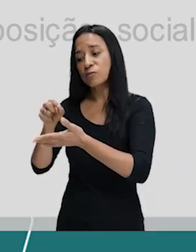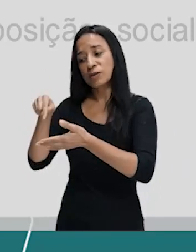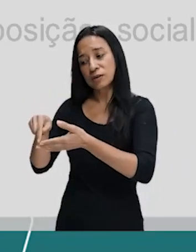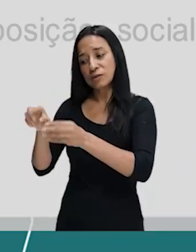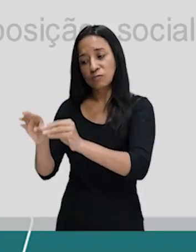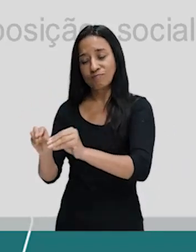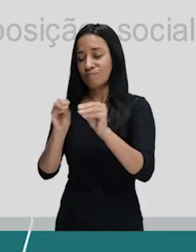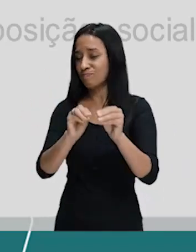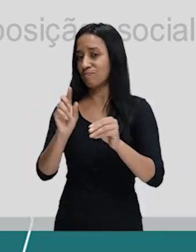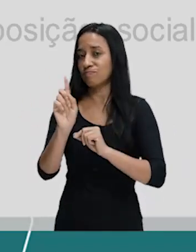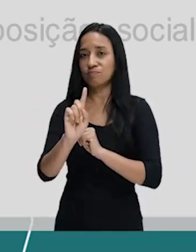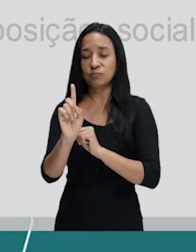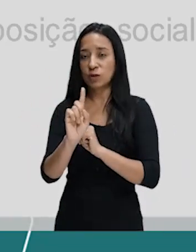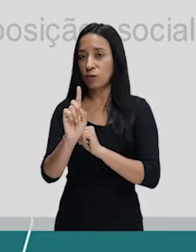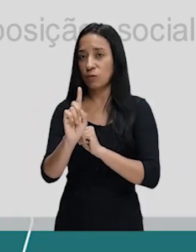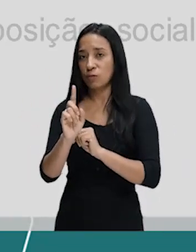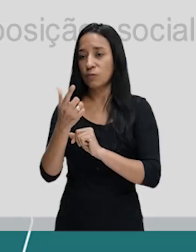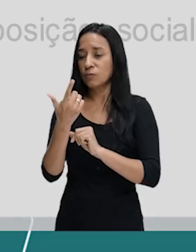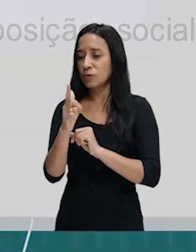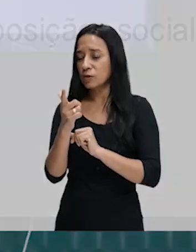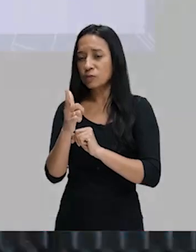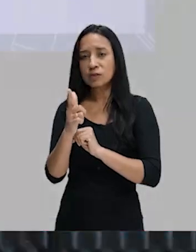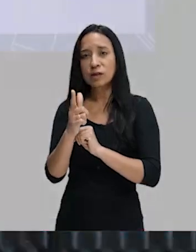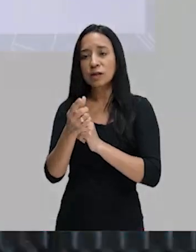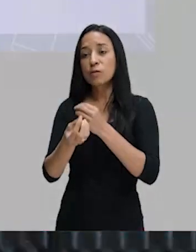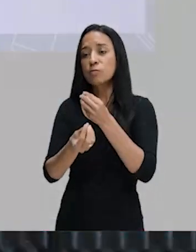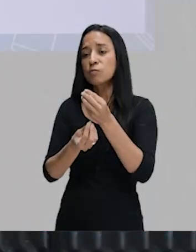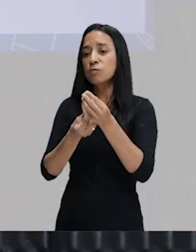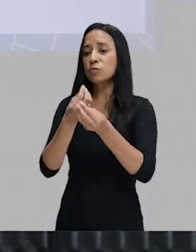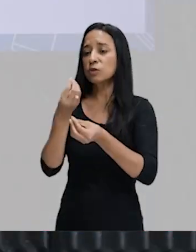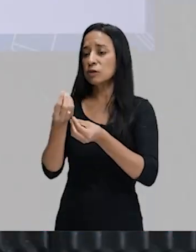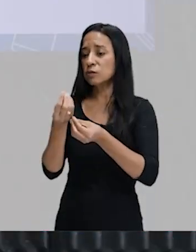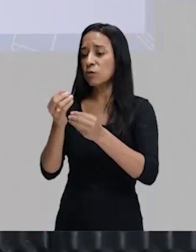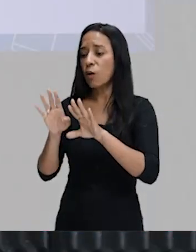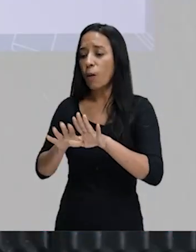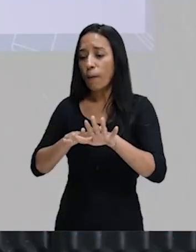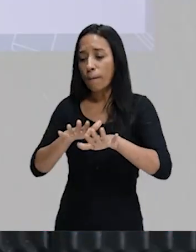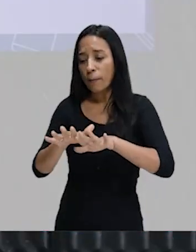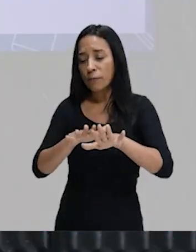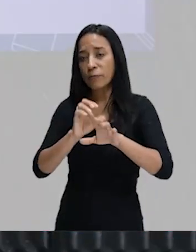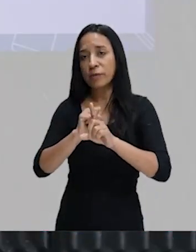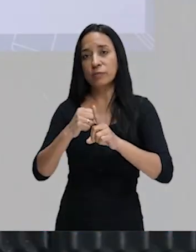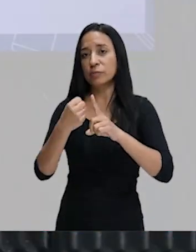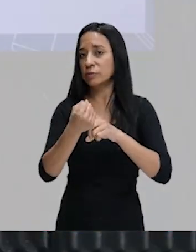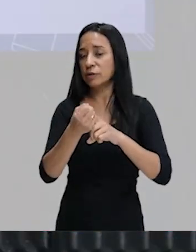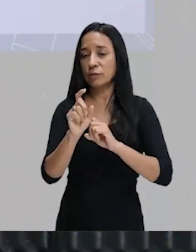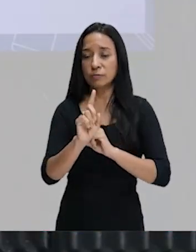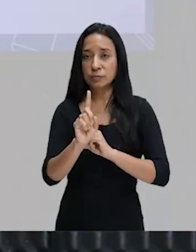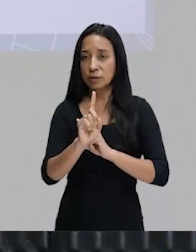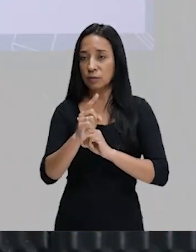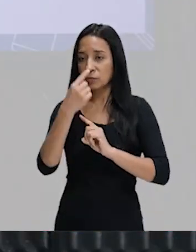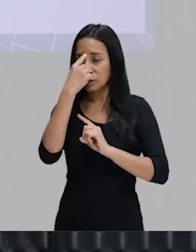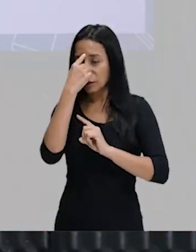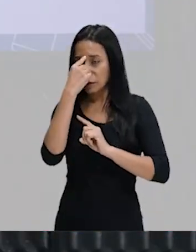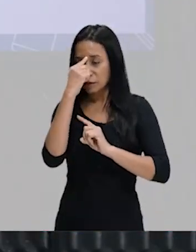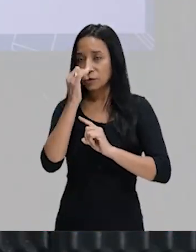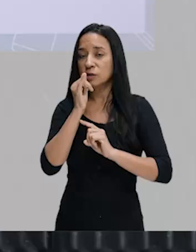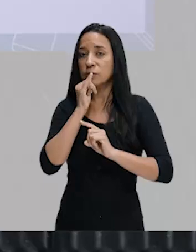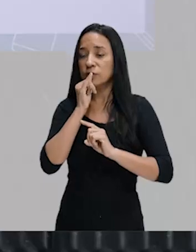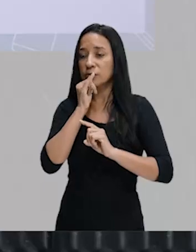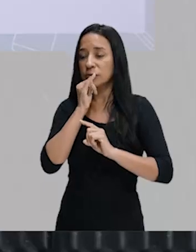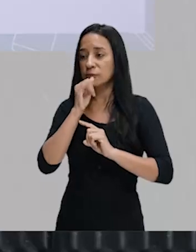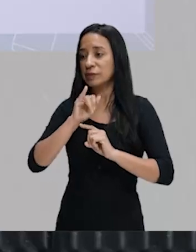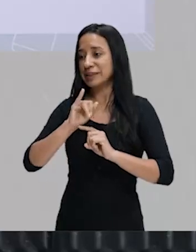sair dali. Não existe, portanto, uma coisa chamada mobilidade social. Então, lá na Índia, se você nasceu na